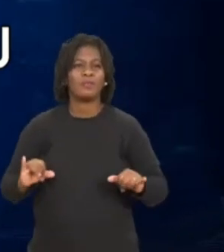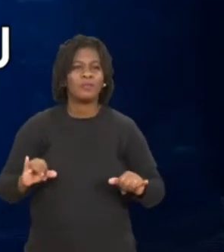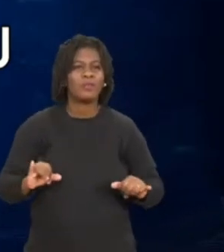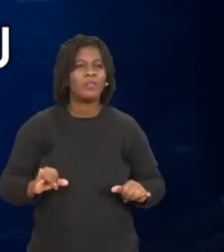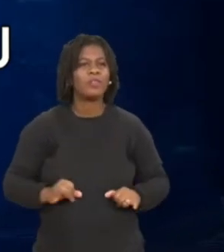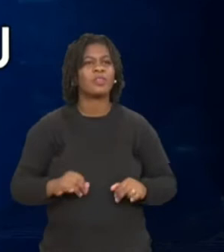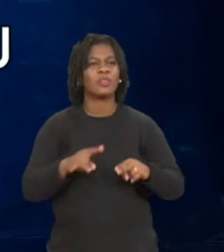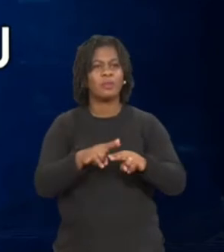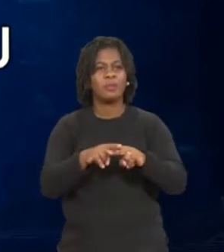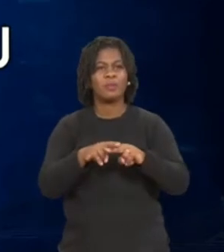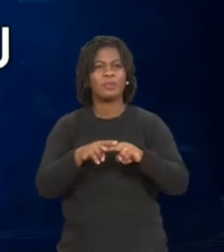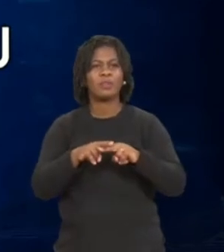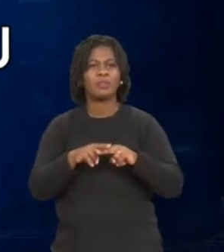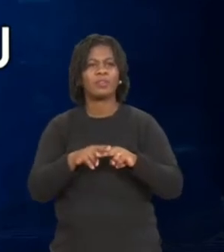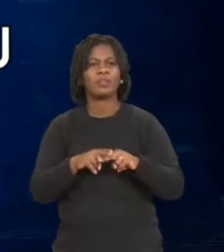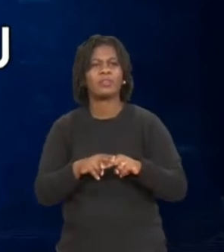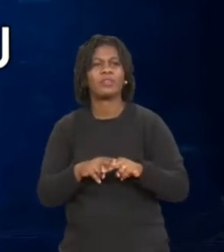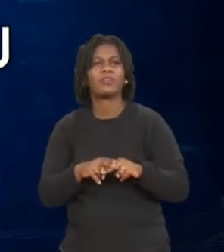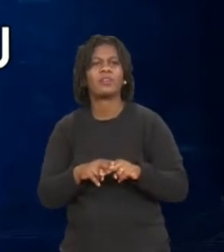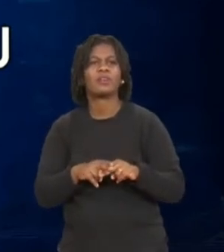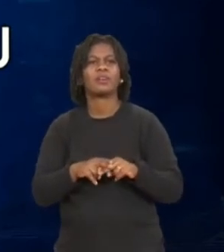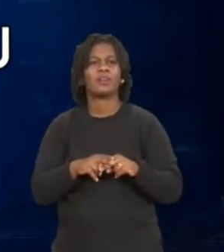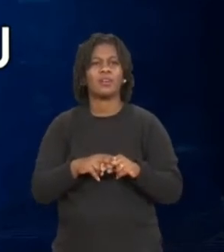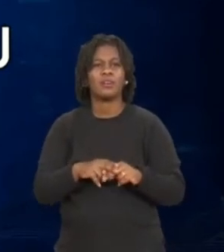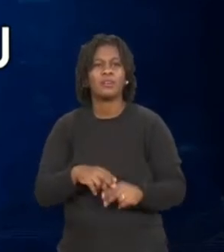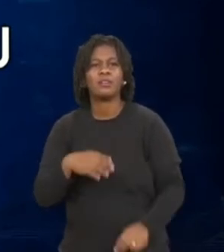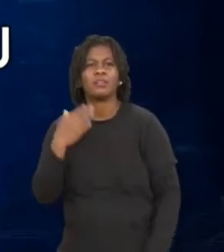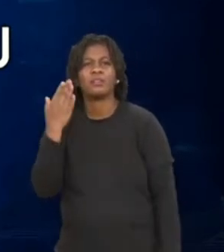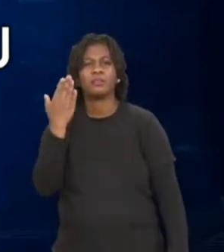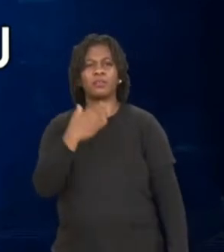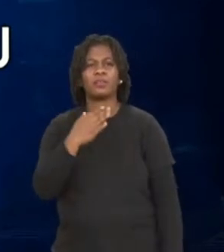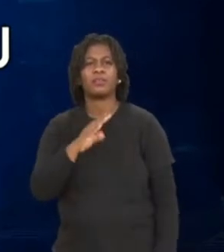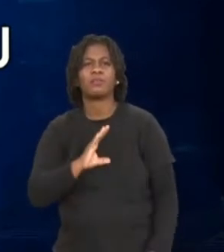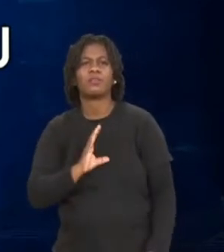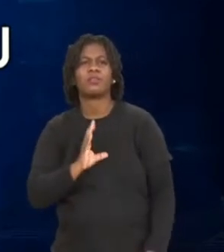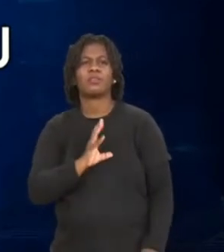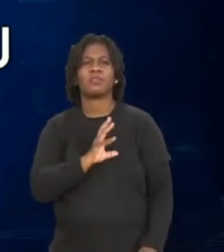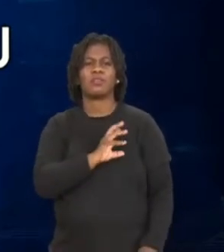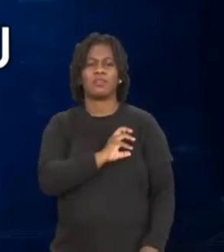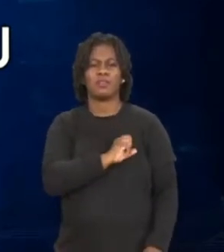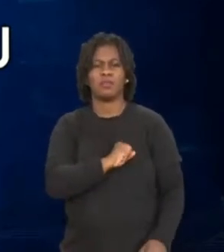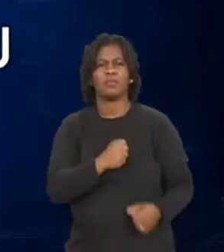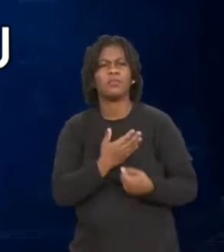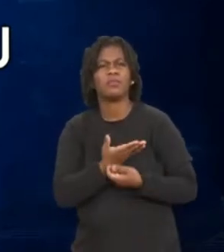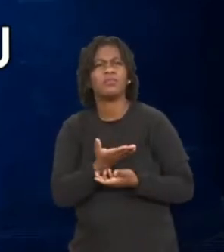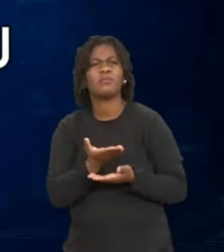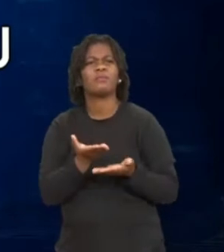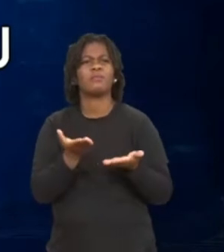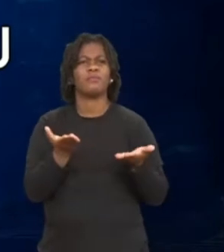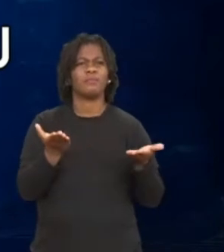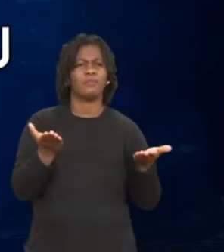chagas que nos provam quanto ele